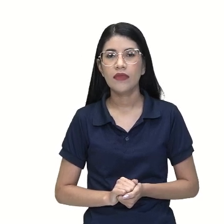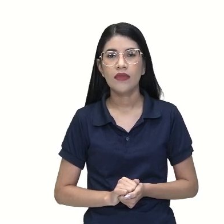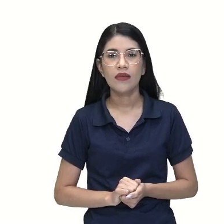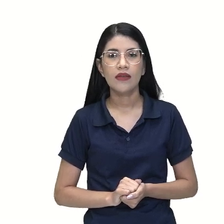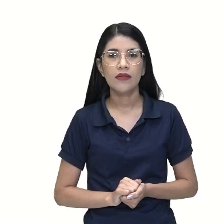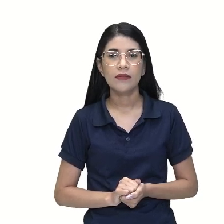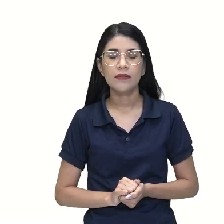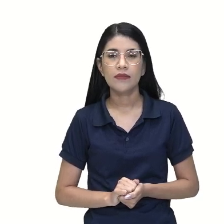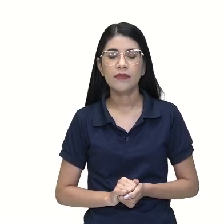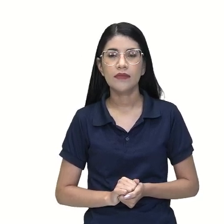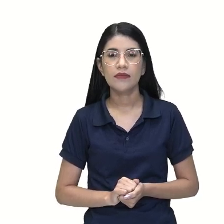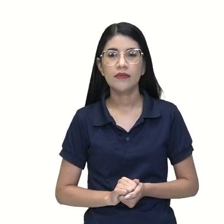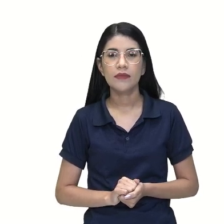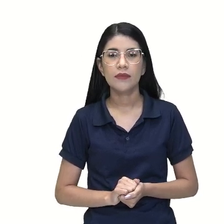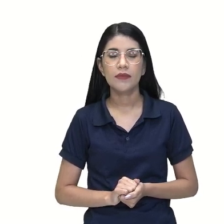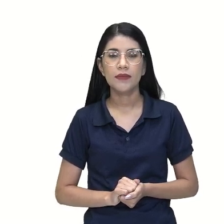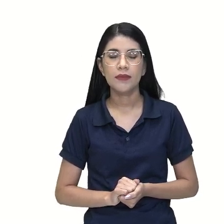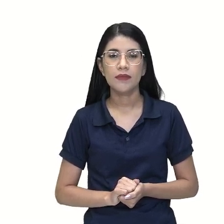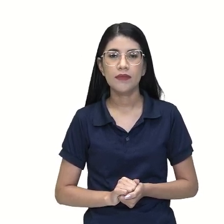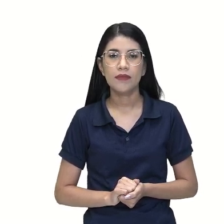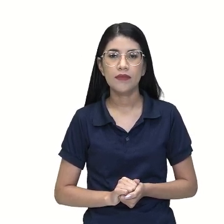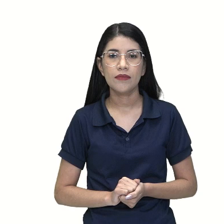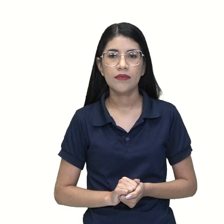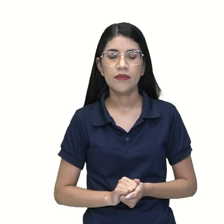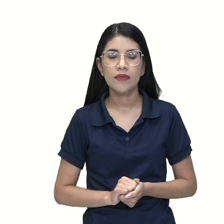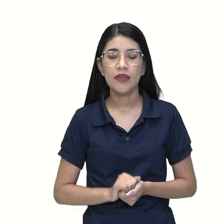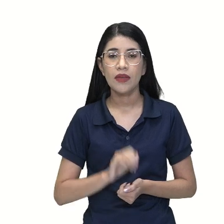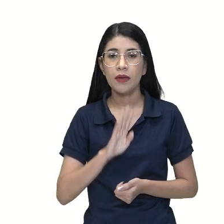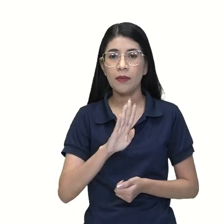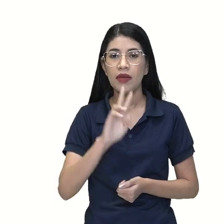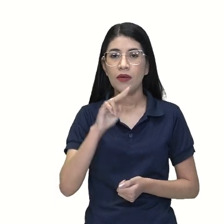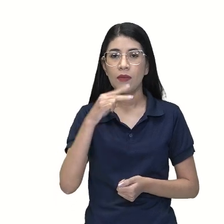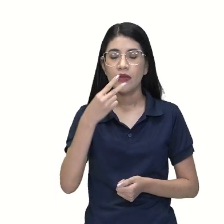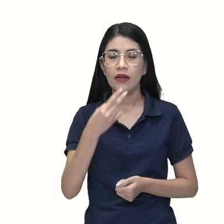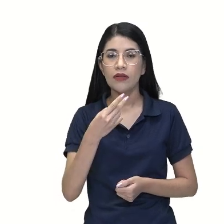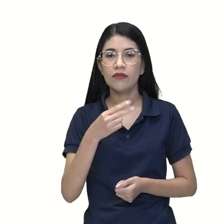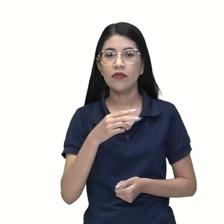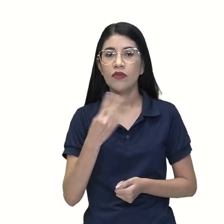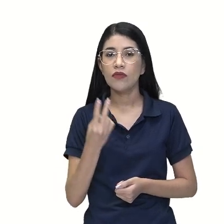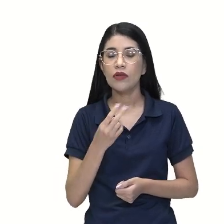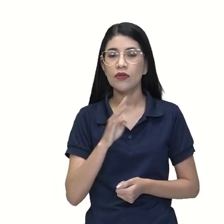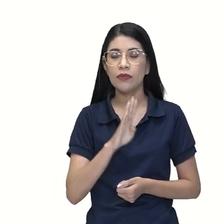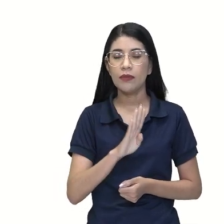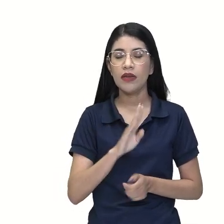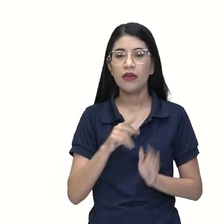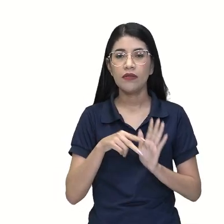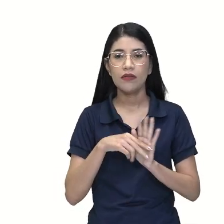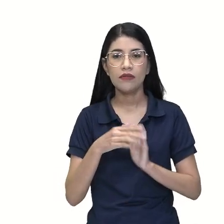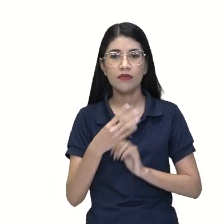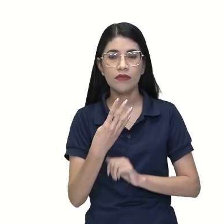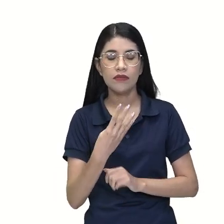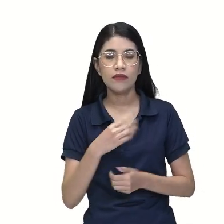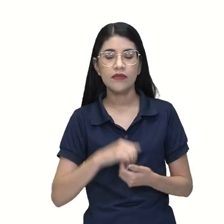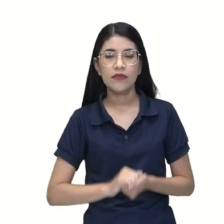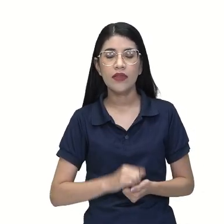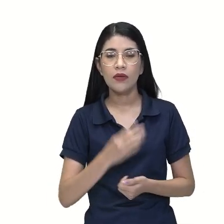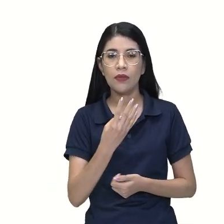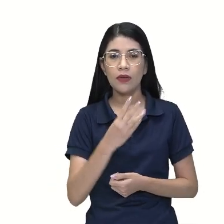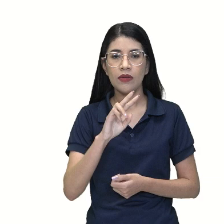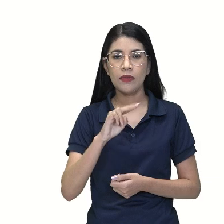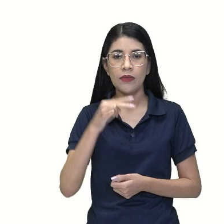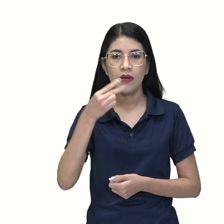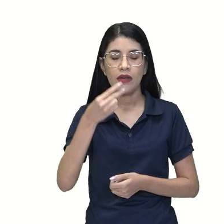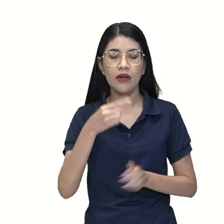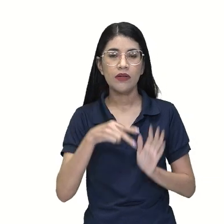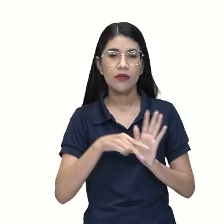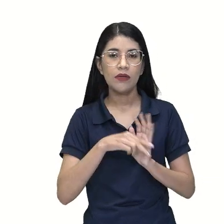Então, vai ficar b ao quadrado. Quanto que vale o b? 4, né? Então, 4 ao quadrado é igual a